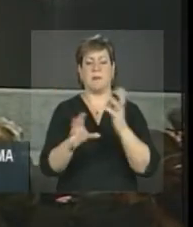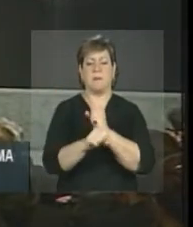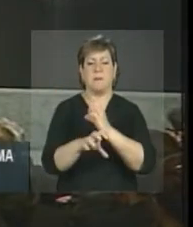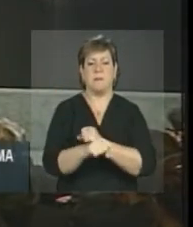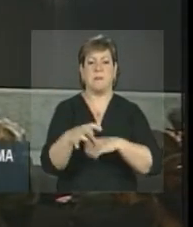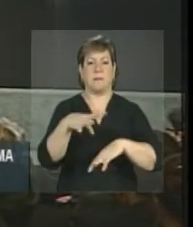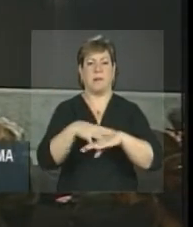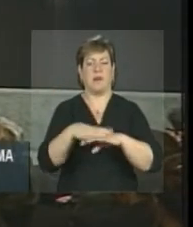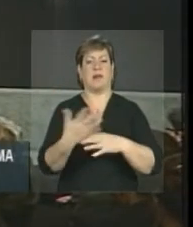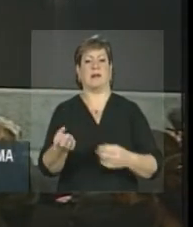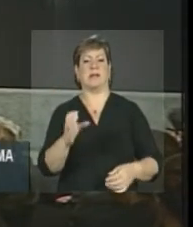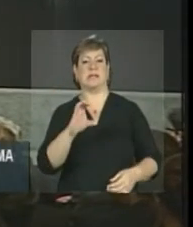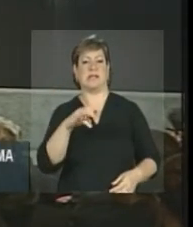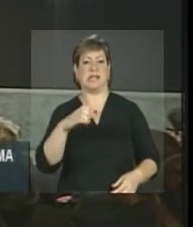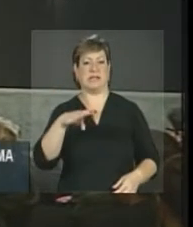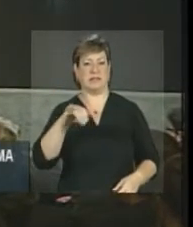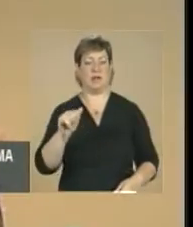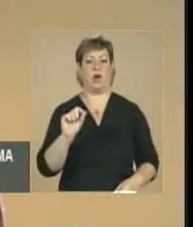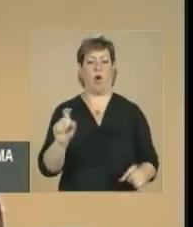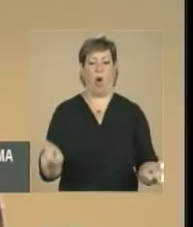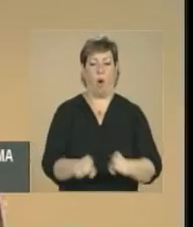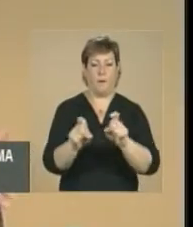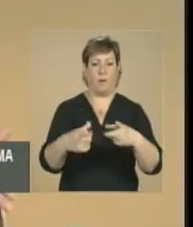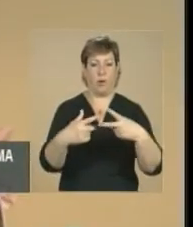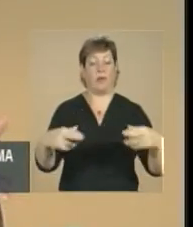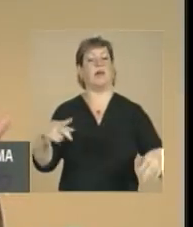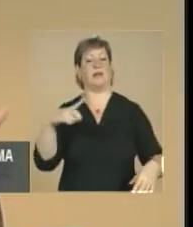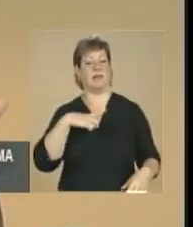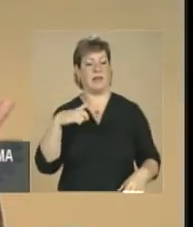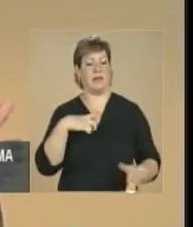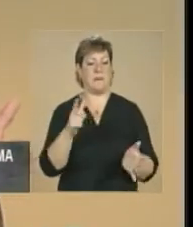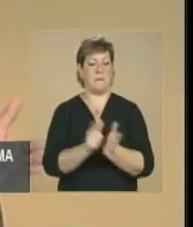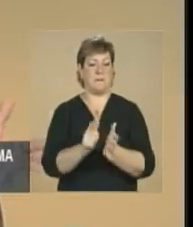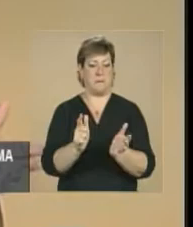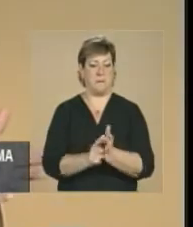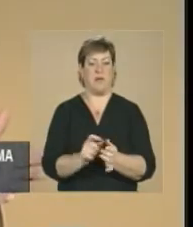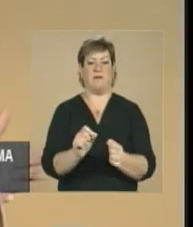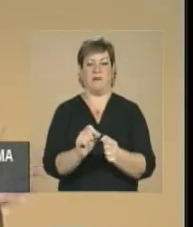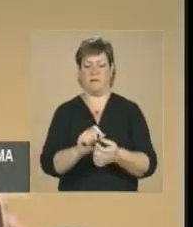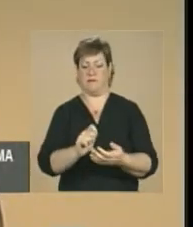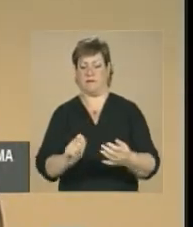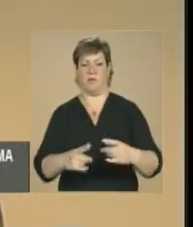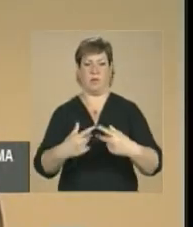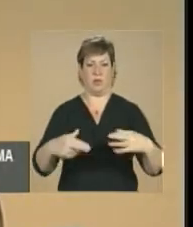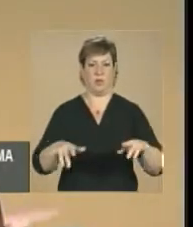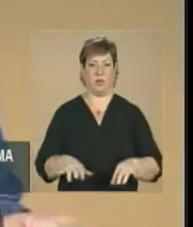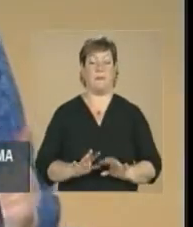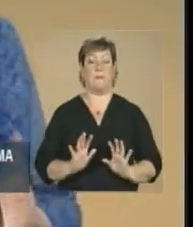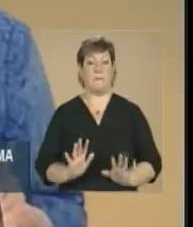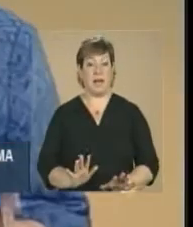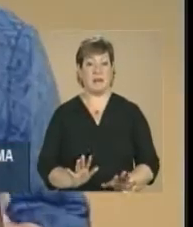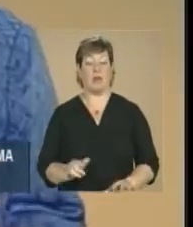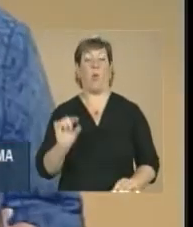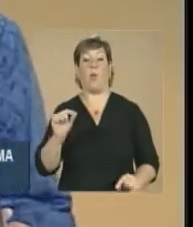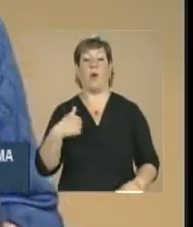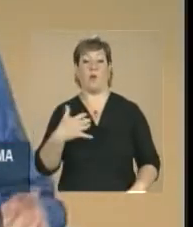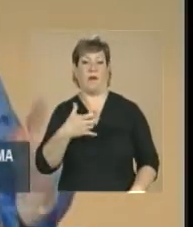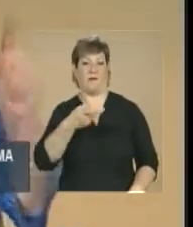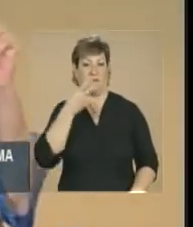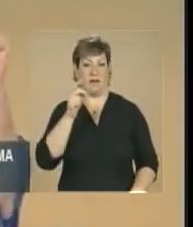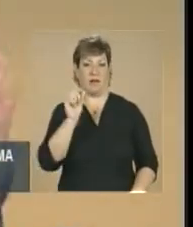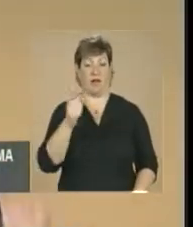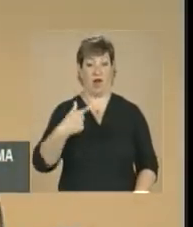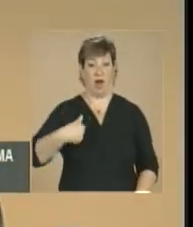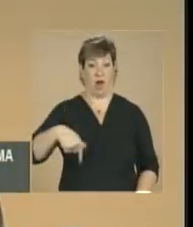matemática, em ciência da computação, tem papel. Você pode fazer papel, não tem problema. Mas o que eu estou querendo dizer é o seguinte: